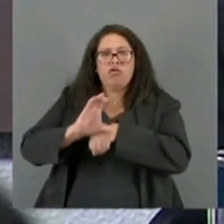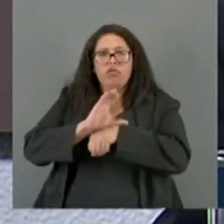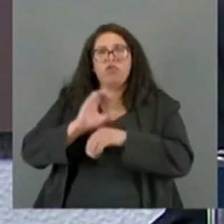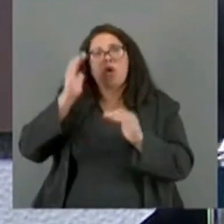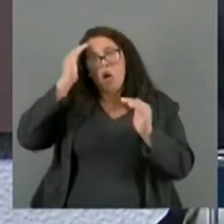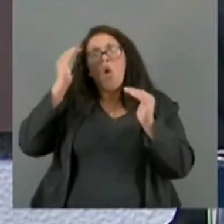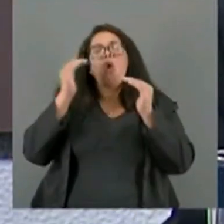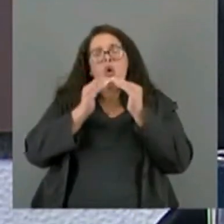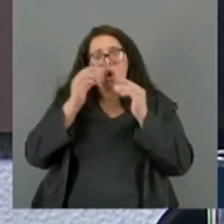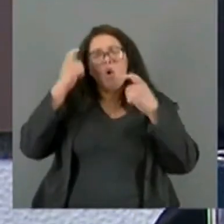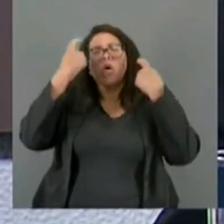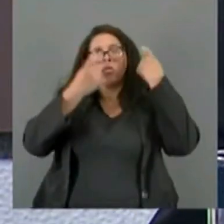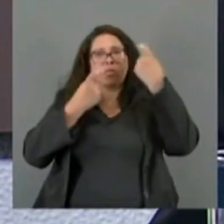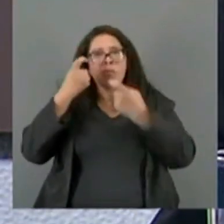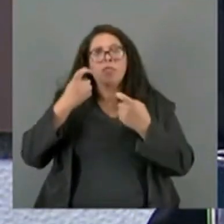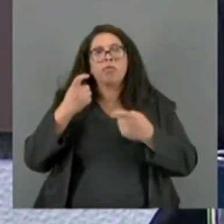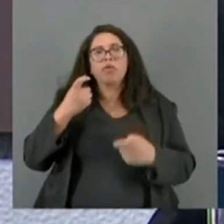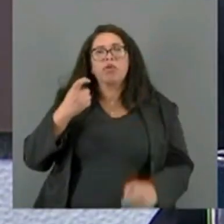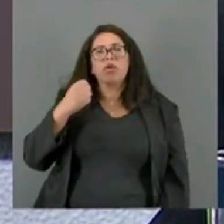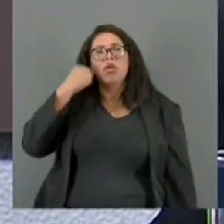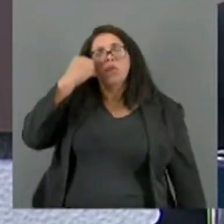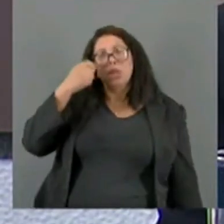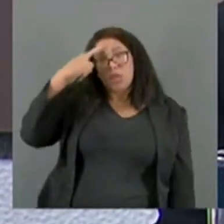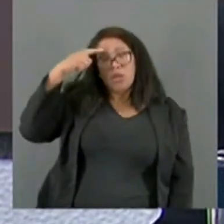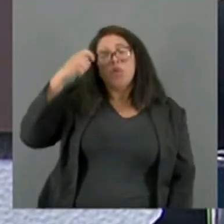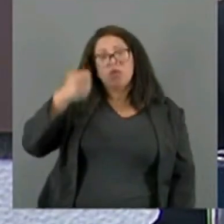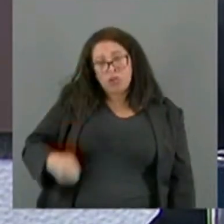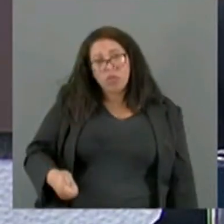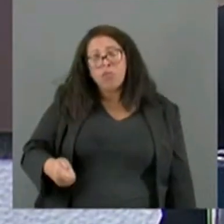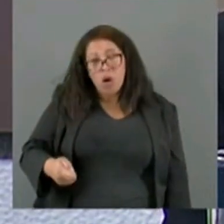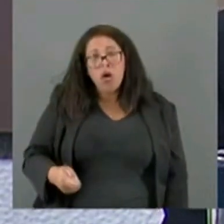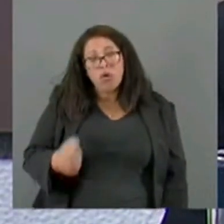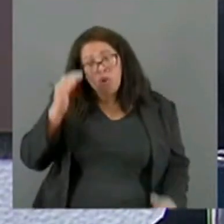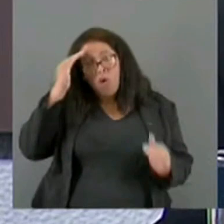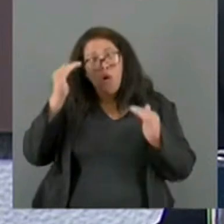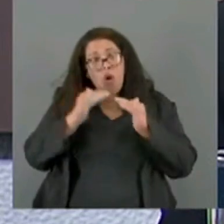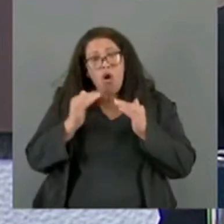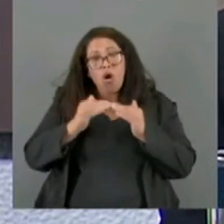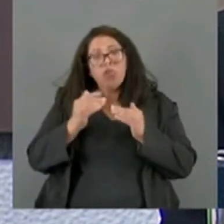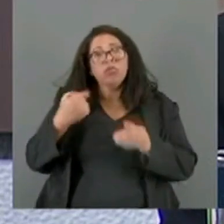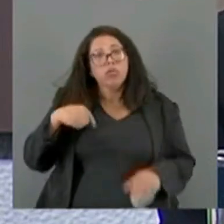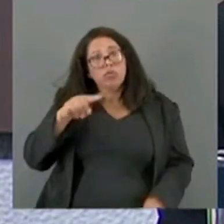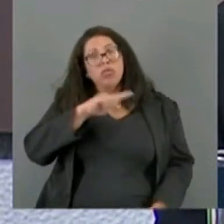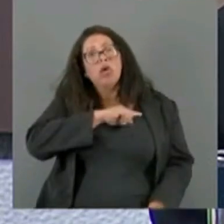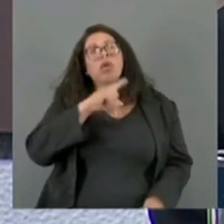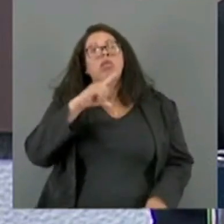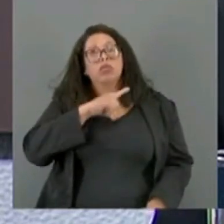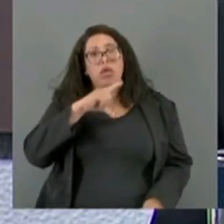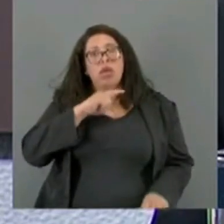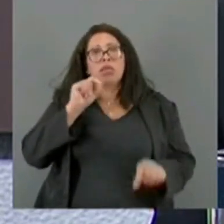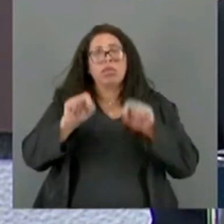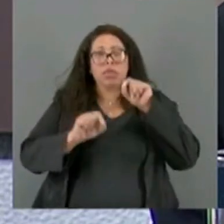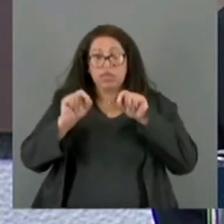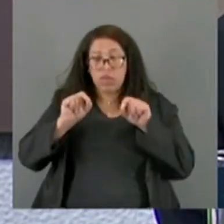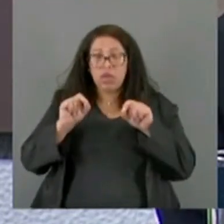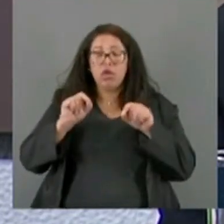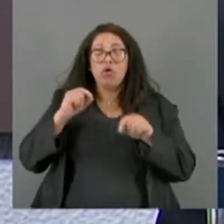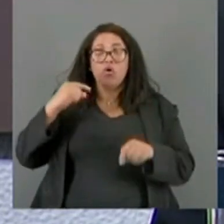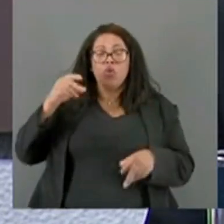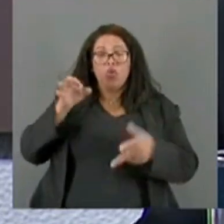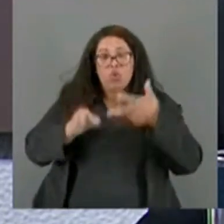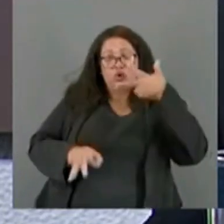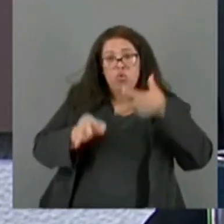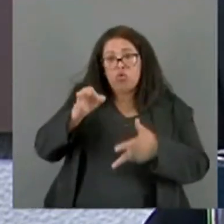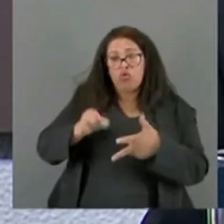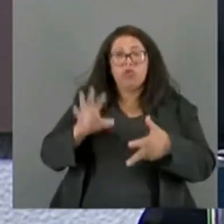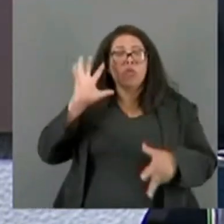concordo com a preocupação do senador Sérgio Moro, e que digo que nós temos, caso o magistrado haja através de